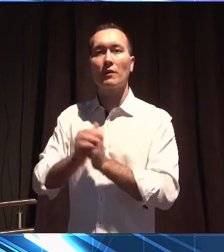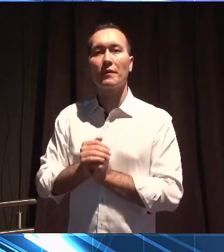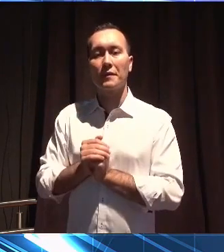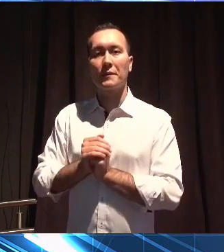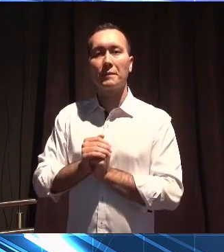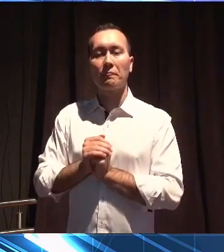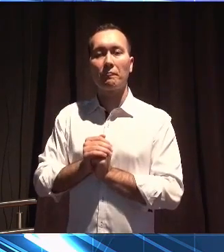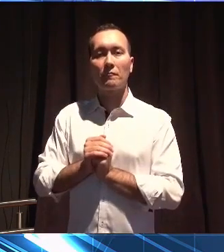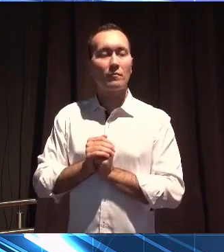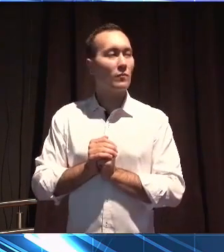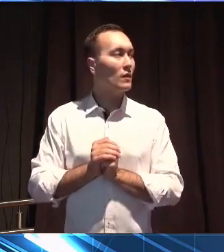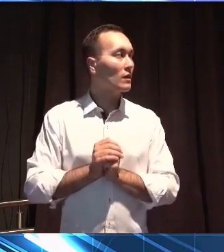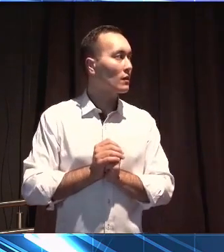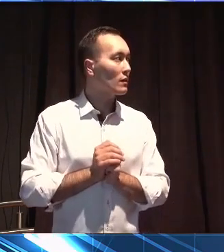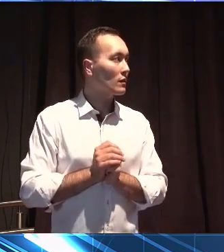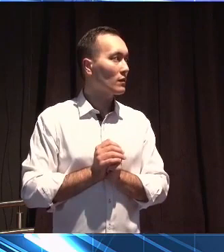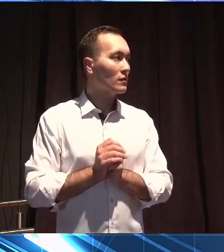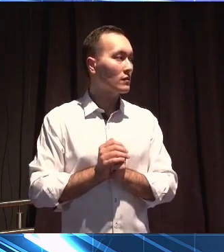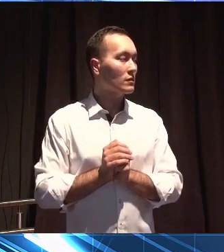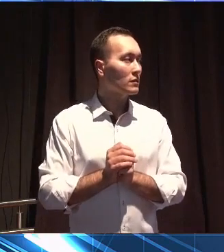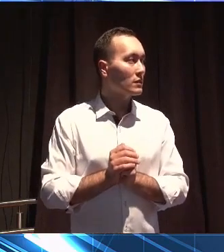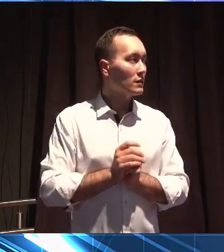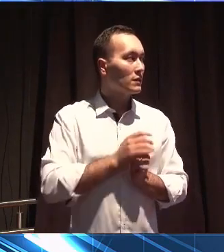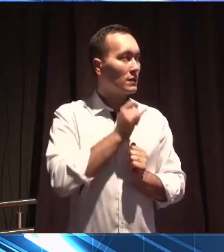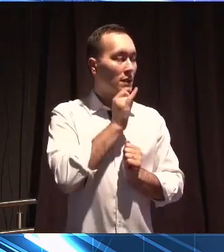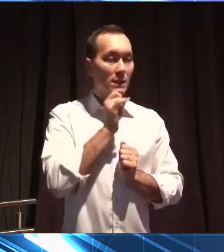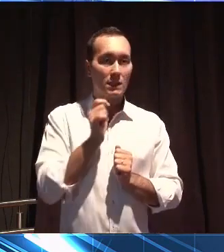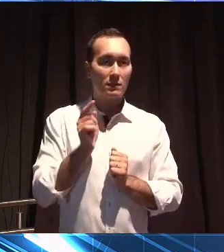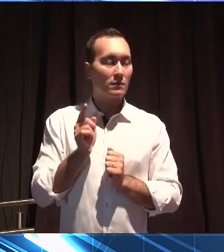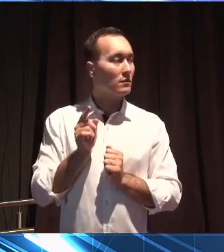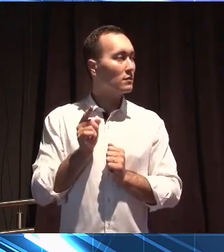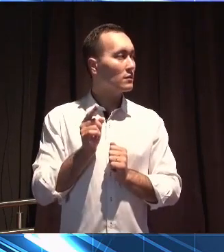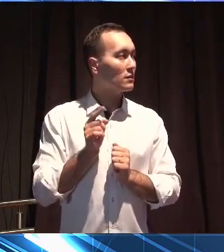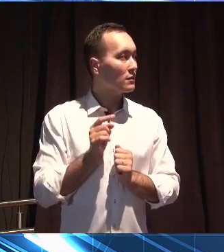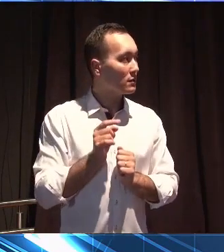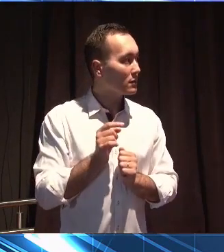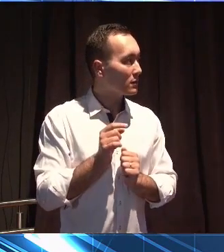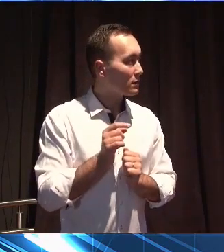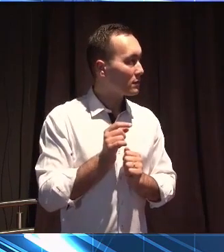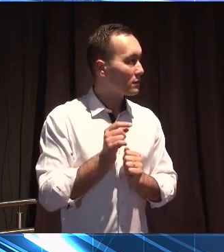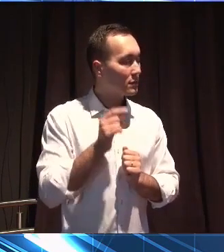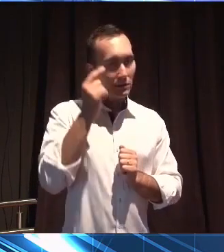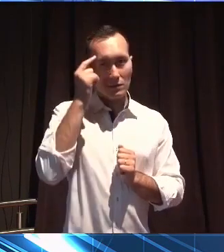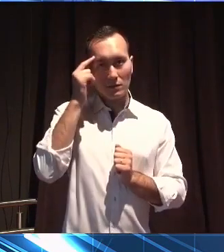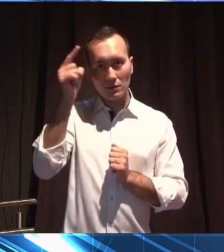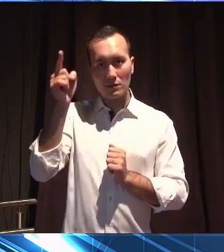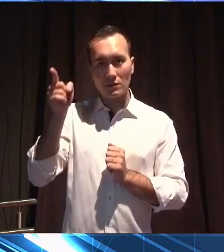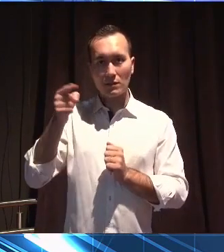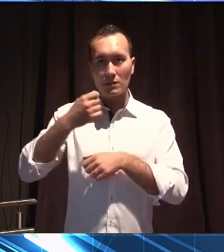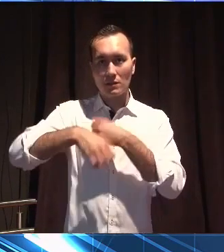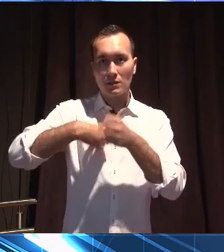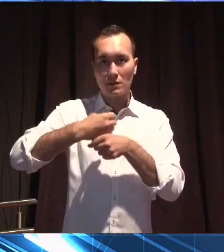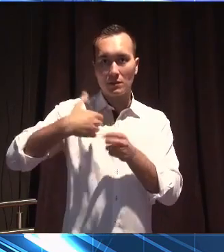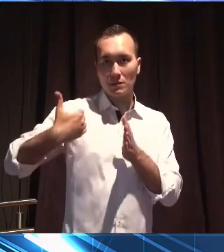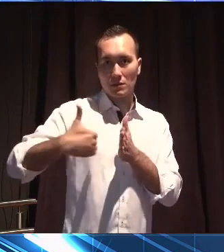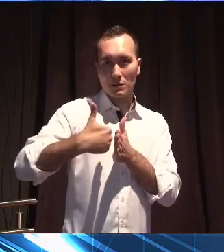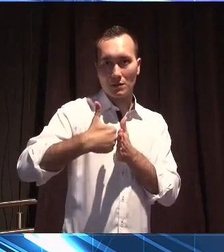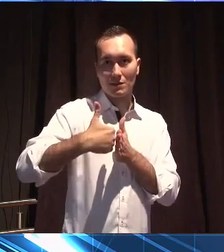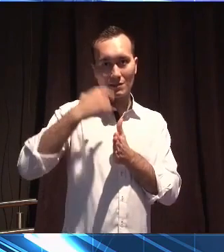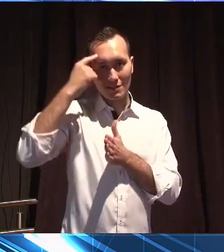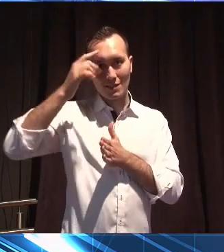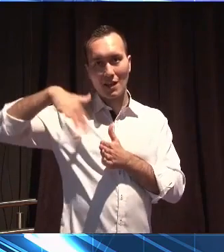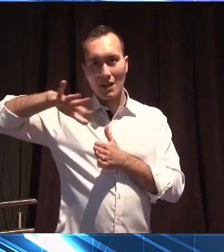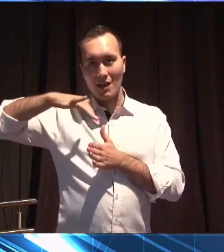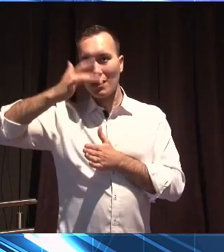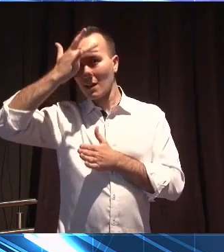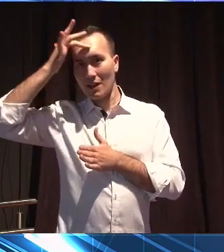num limiar mais distante. Se a gente pensar, por exemplo, quem fez aquelas coisinhas de fim de ano, de retrospectiva de música, de